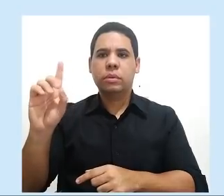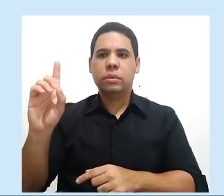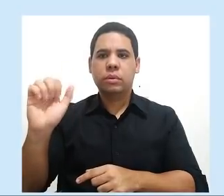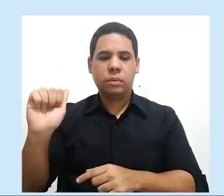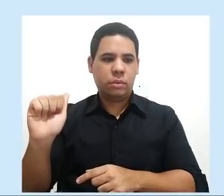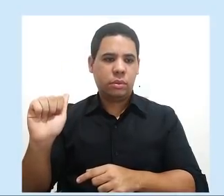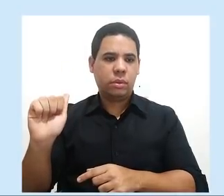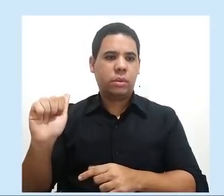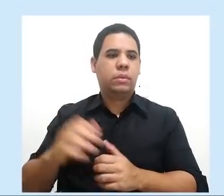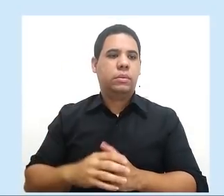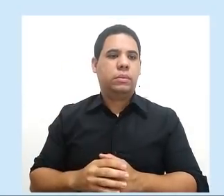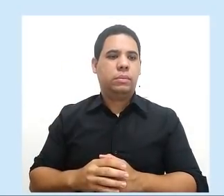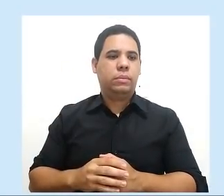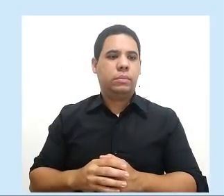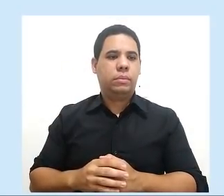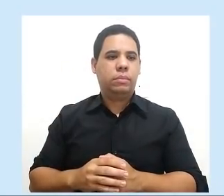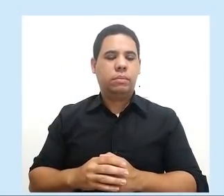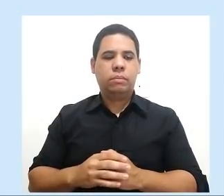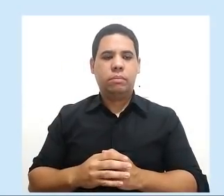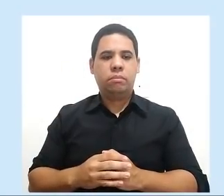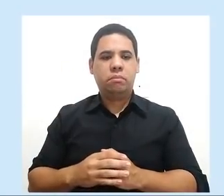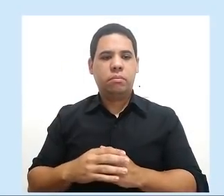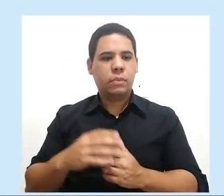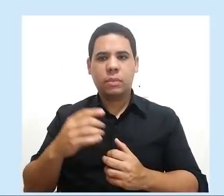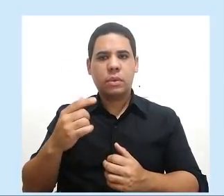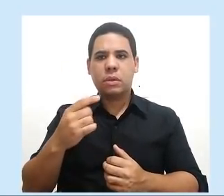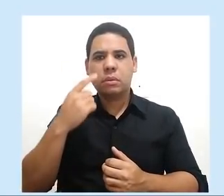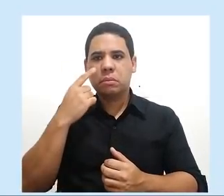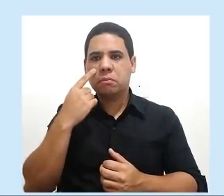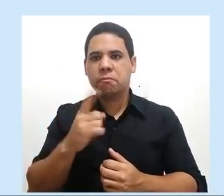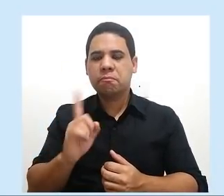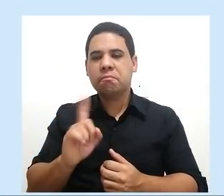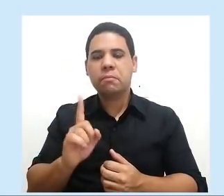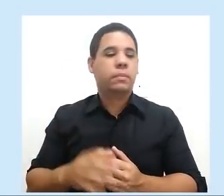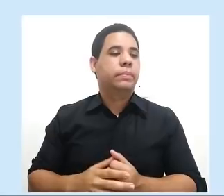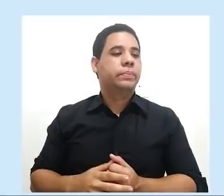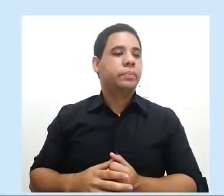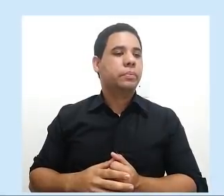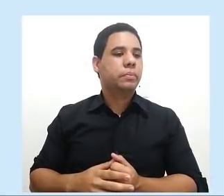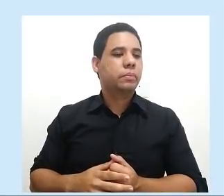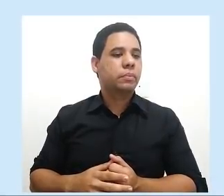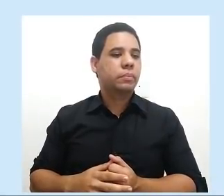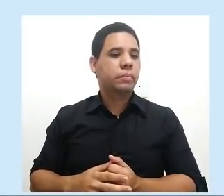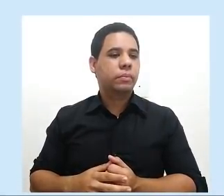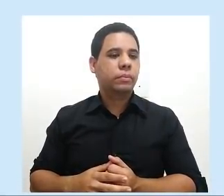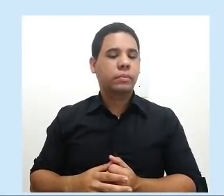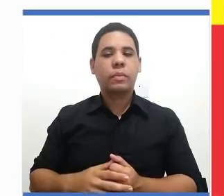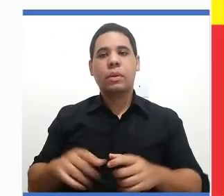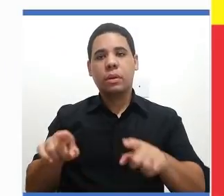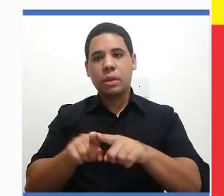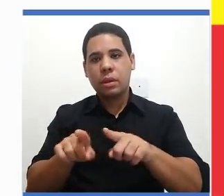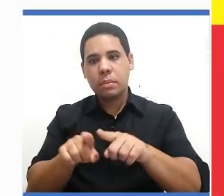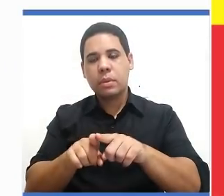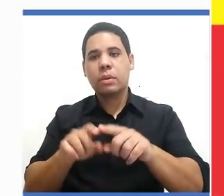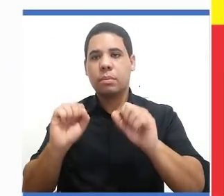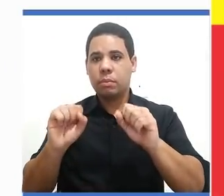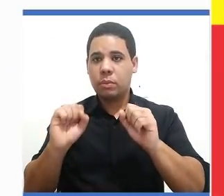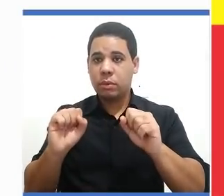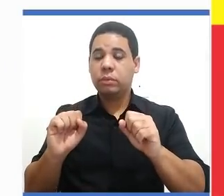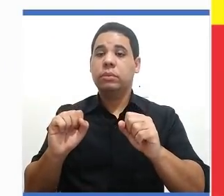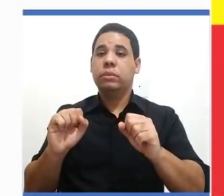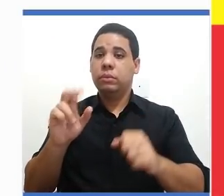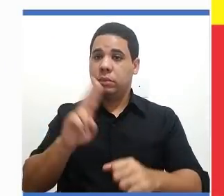essas unidades. A gente não costuma usar no nosso país, mas elas são usadas em países de